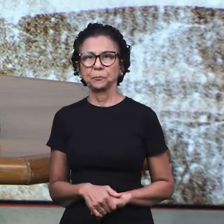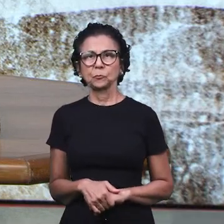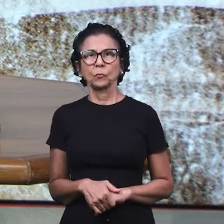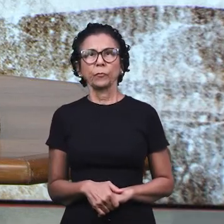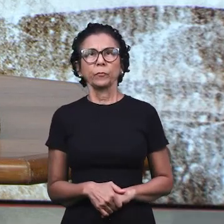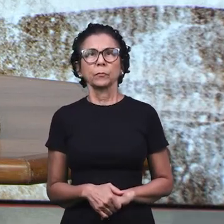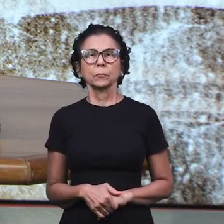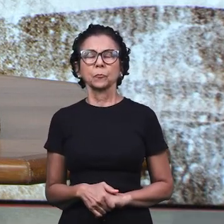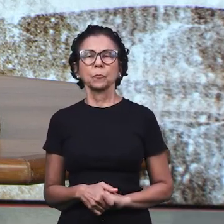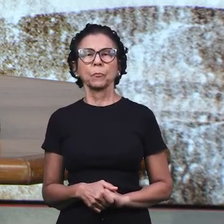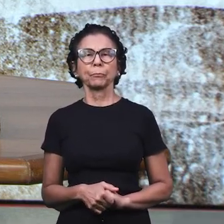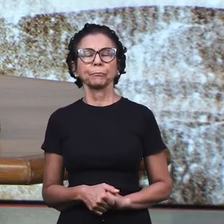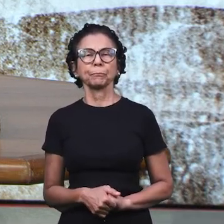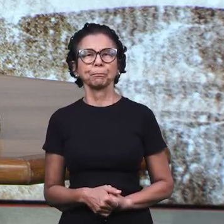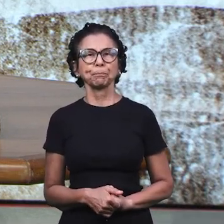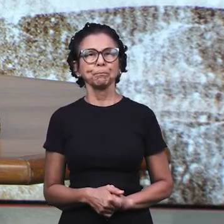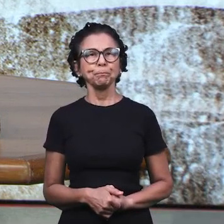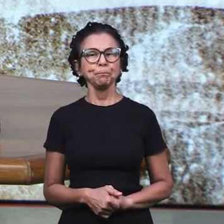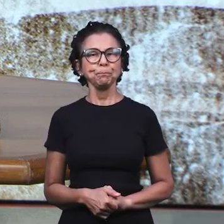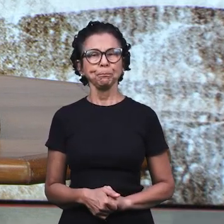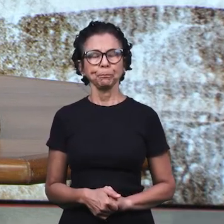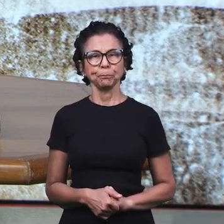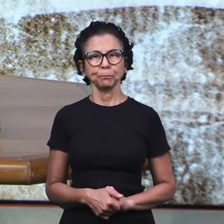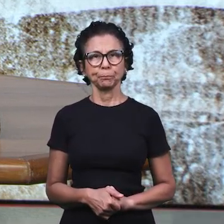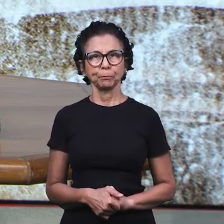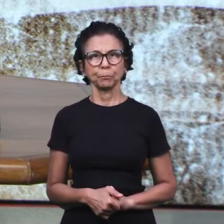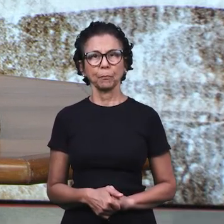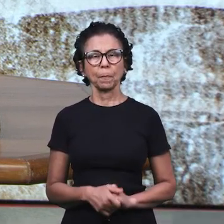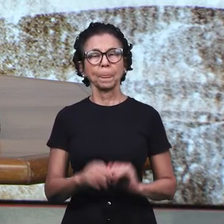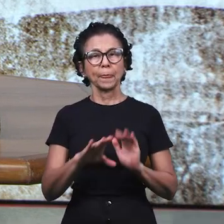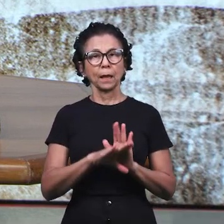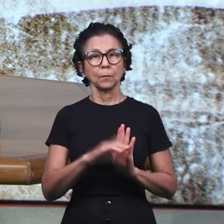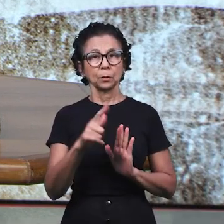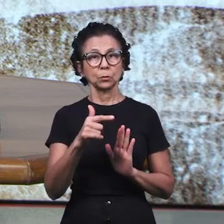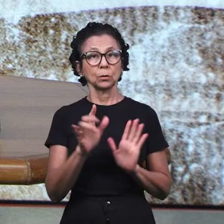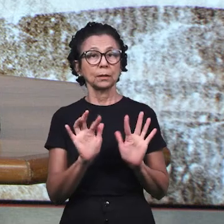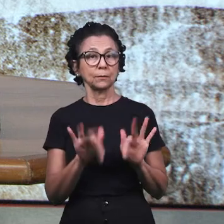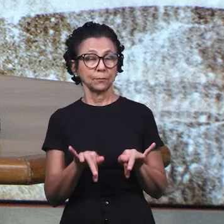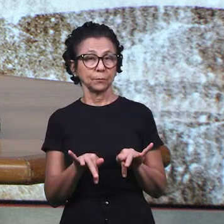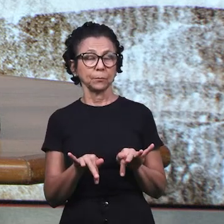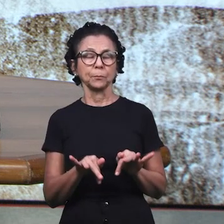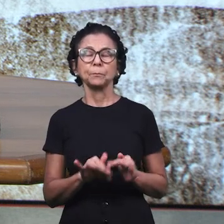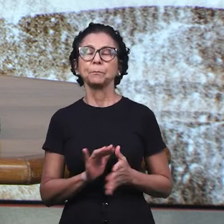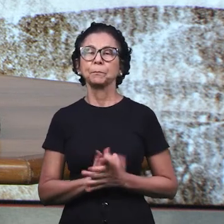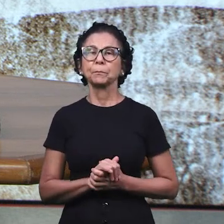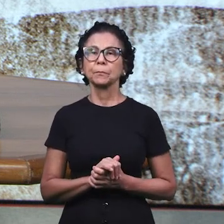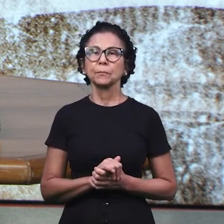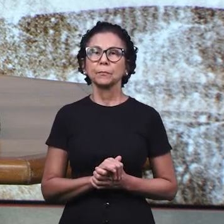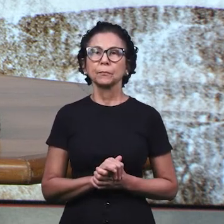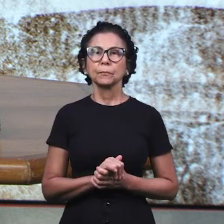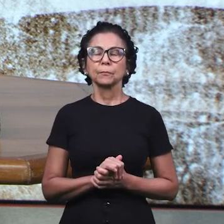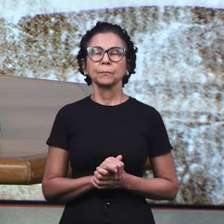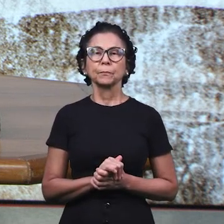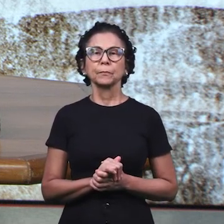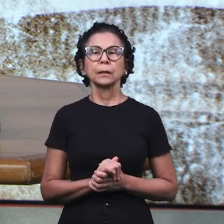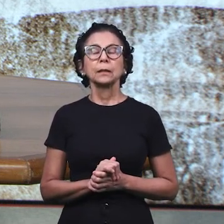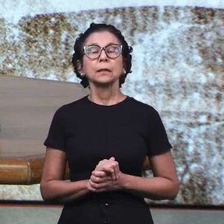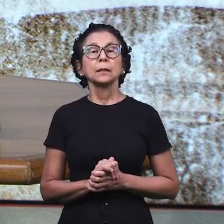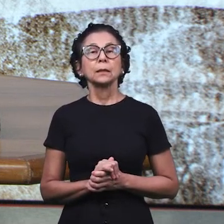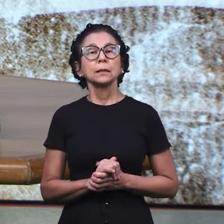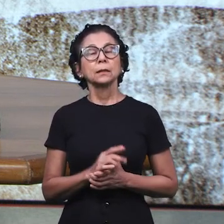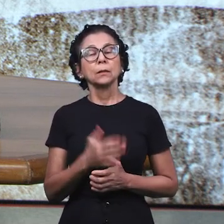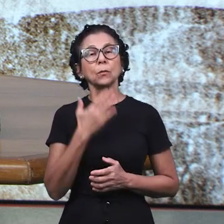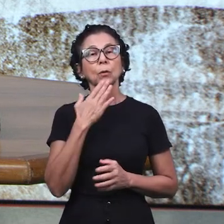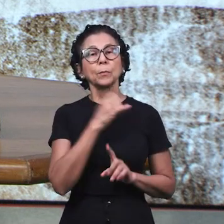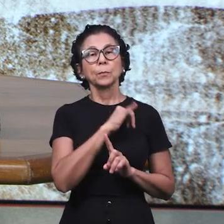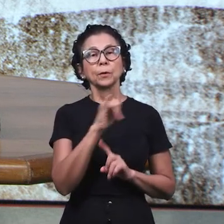do capítulo 12, esse capítulo aqui em que Davi, depois de ouvir o profeta